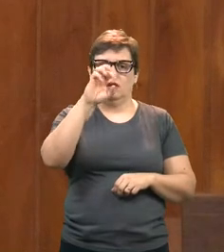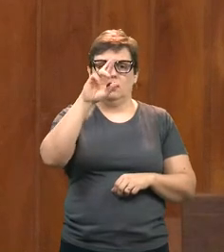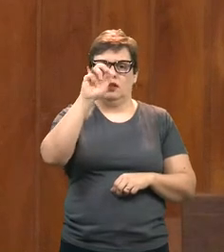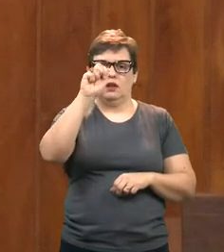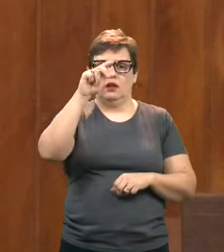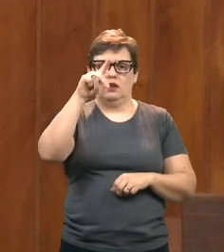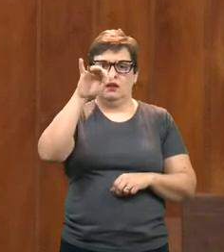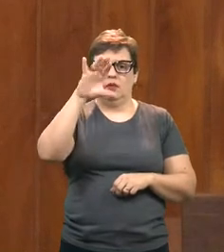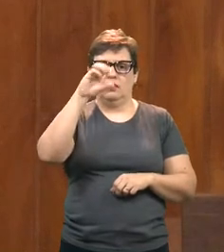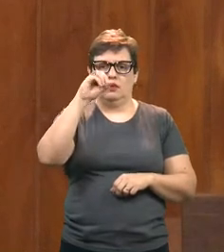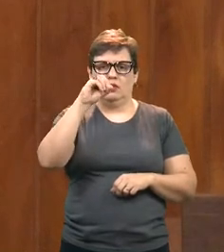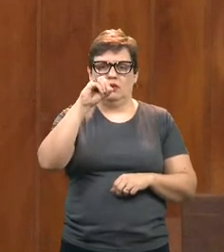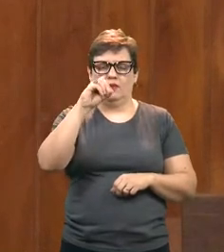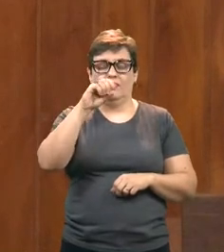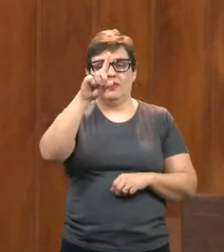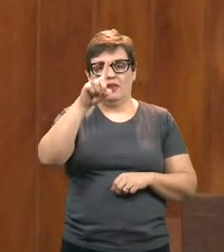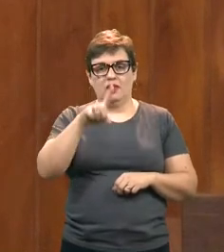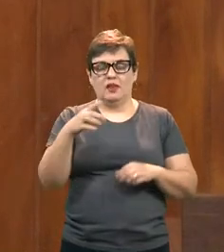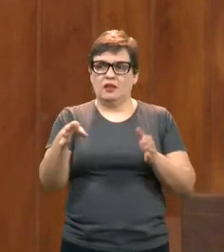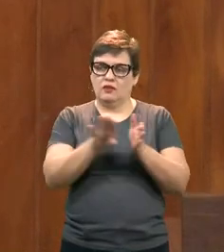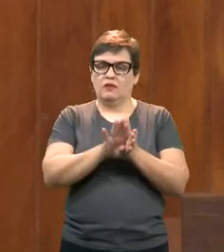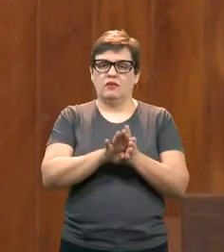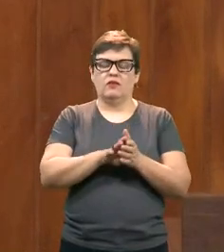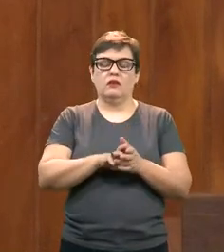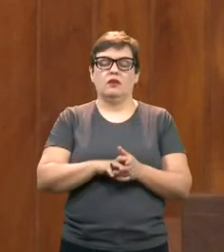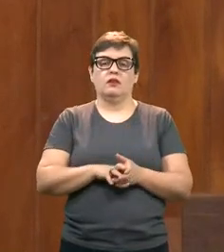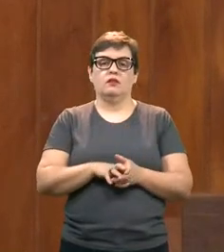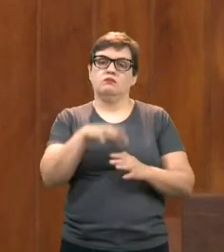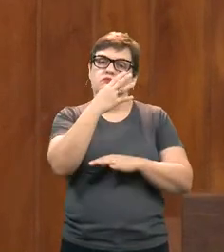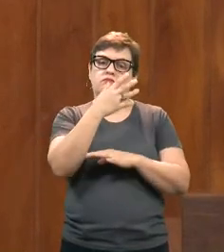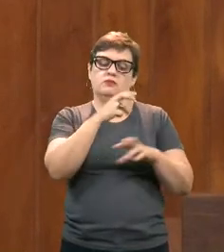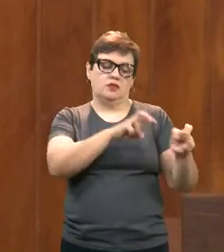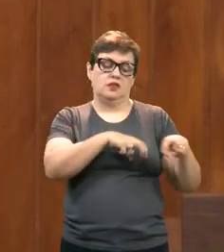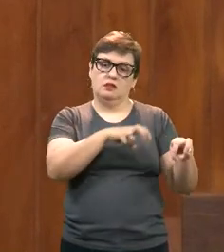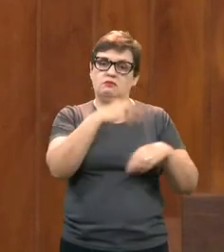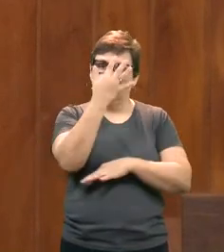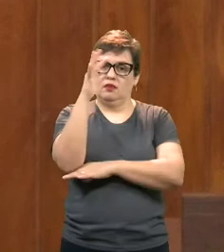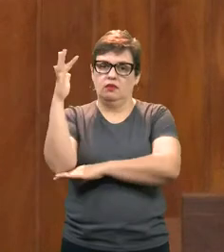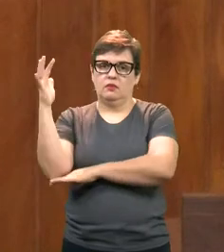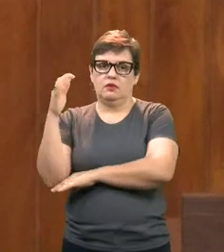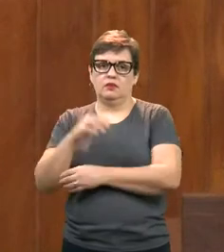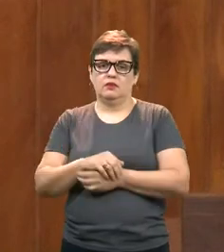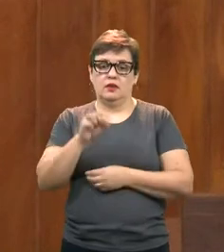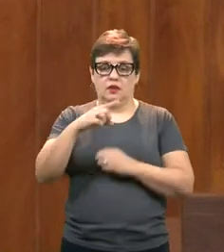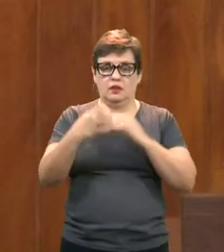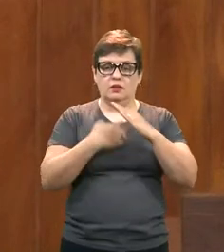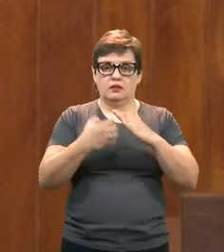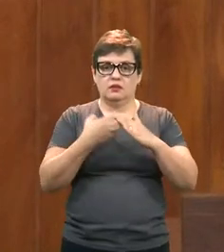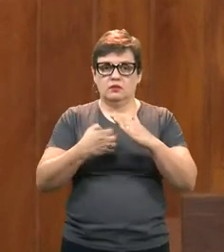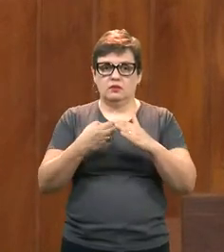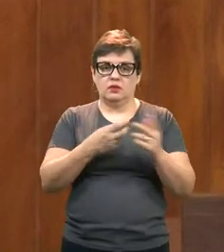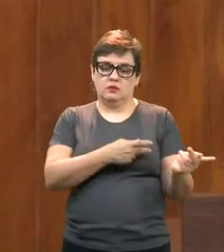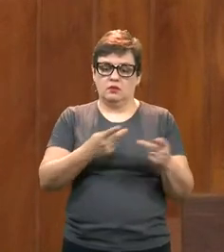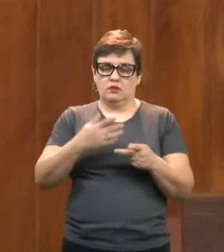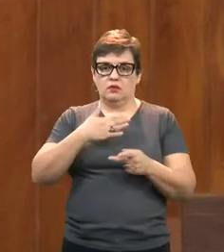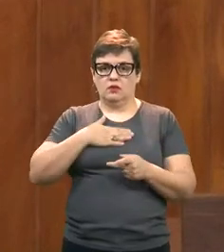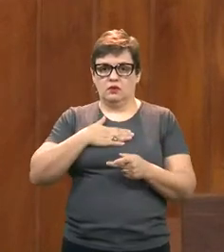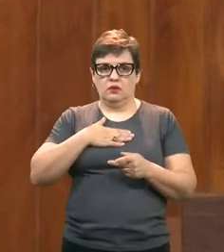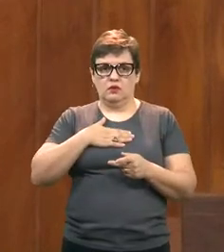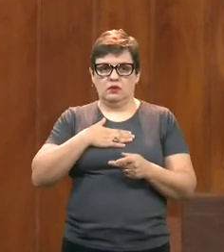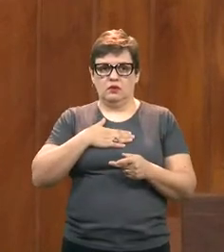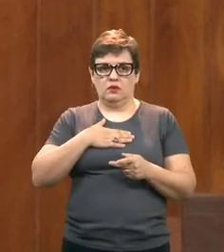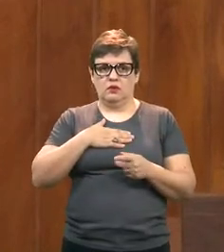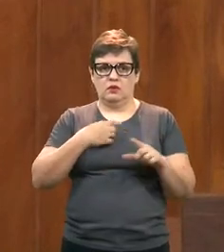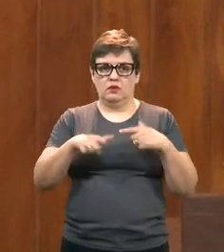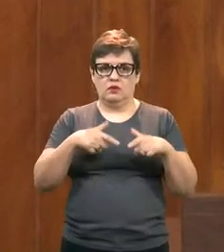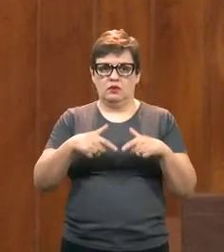me conheceu e me convidou para trabalhar. Onde eu comecei trabalhando? No SUS,